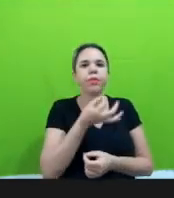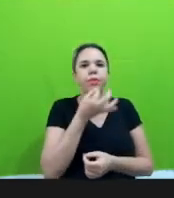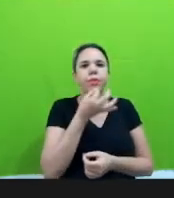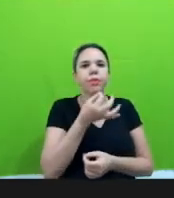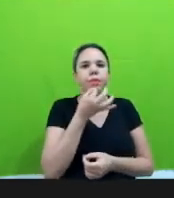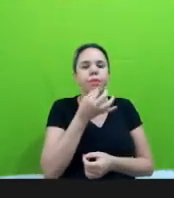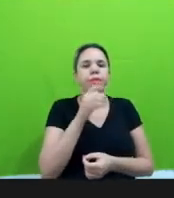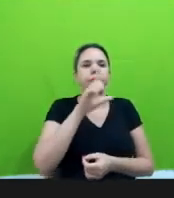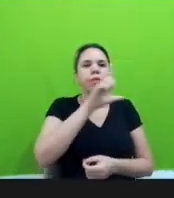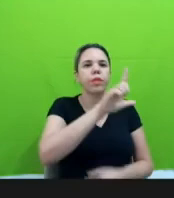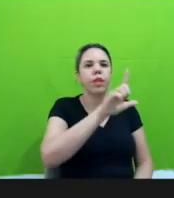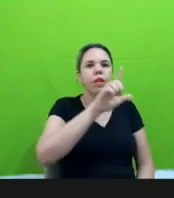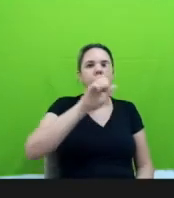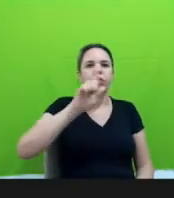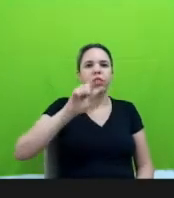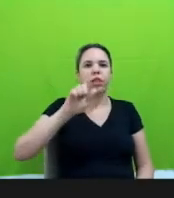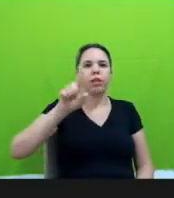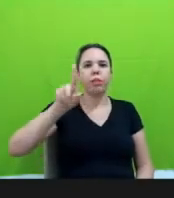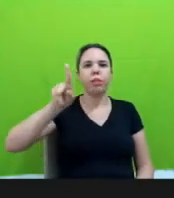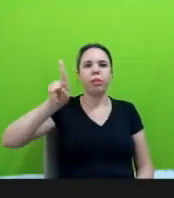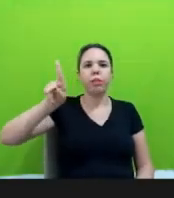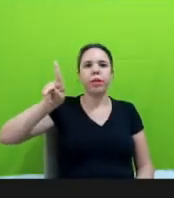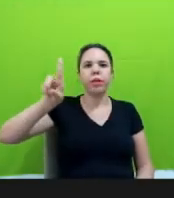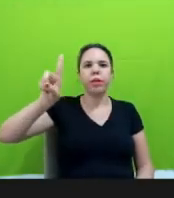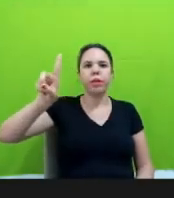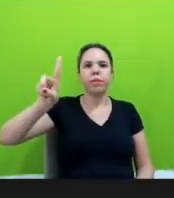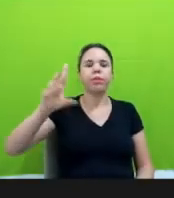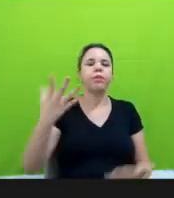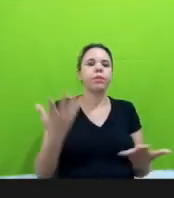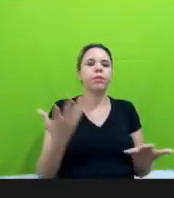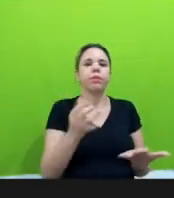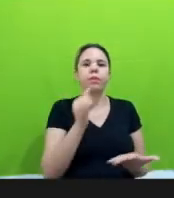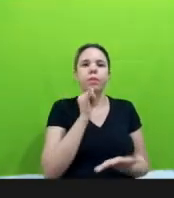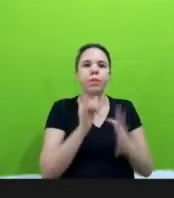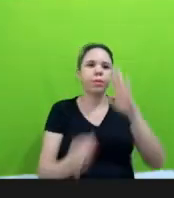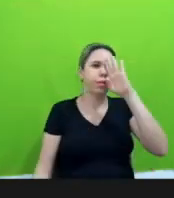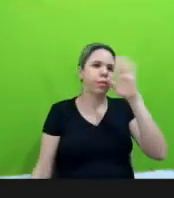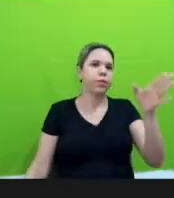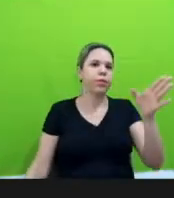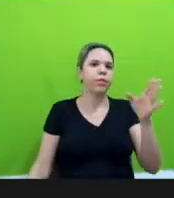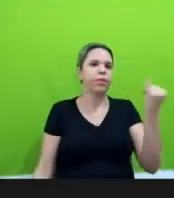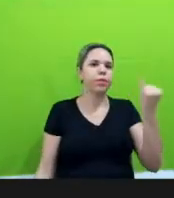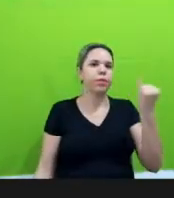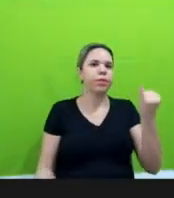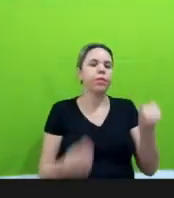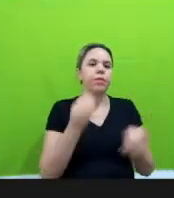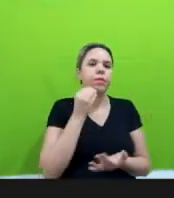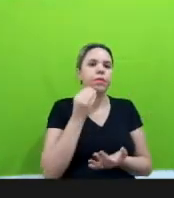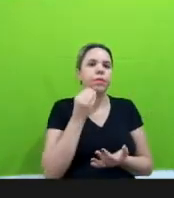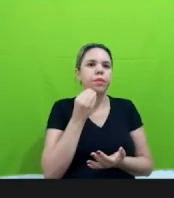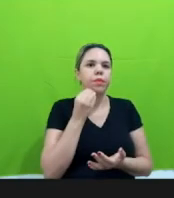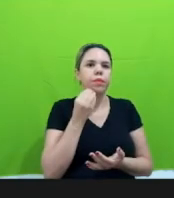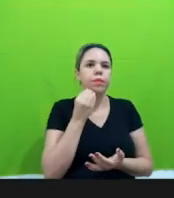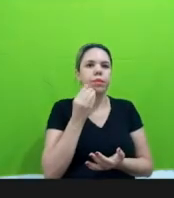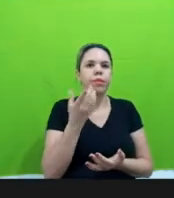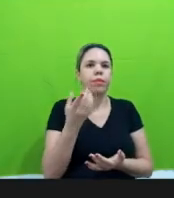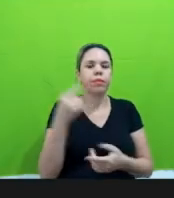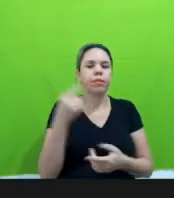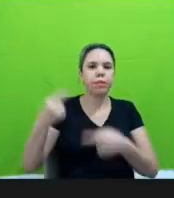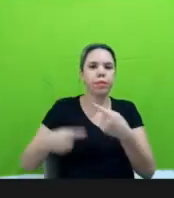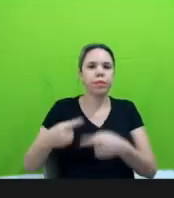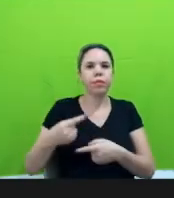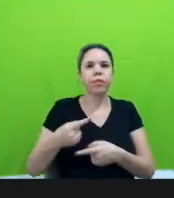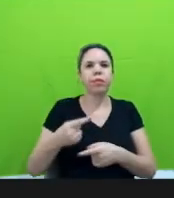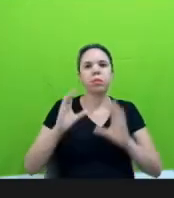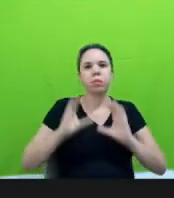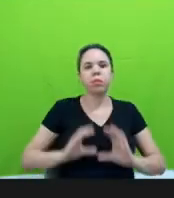LGPD, porque eu já vi argumentos, ela ser sacada assim. De relance, de forma oportuna, o Bruno é muito político, é um cara muito civilizado.